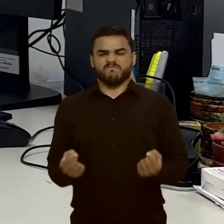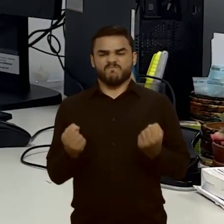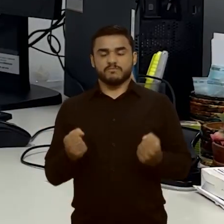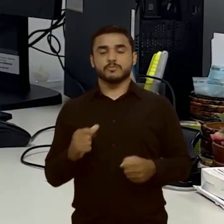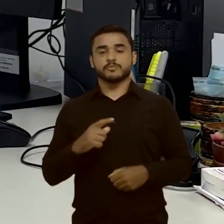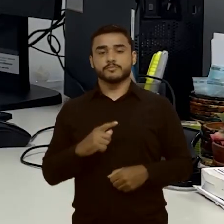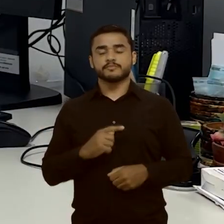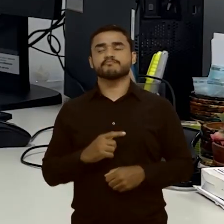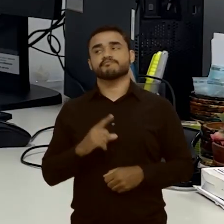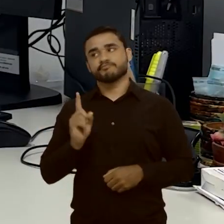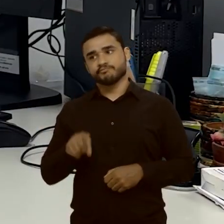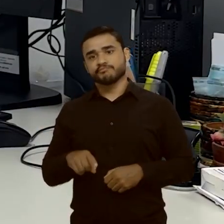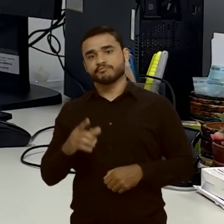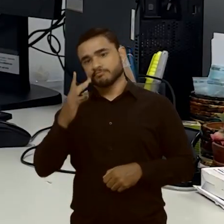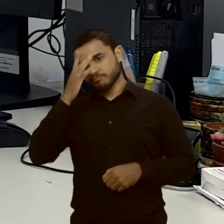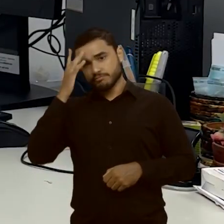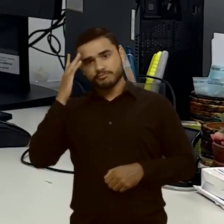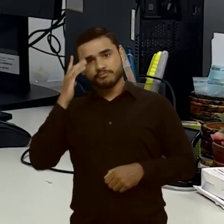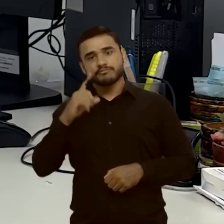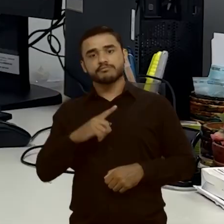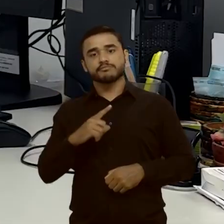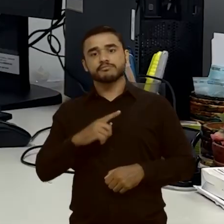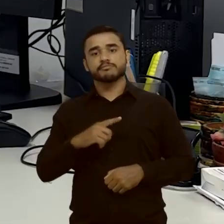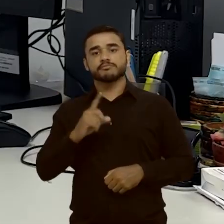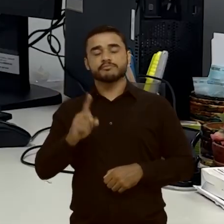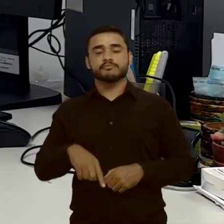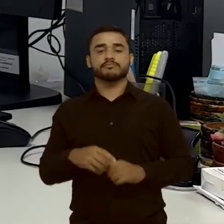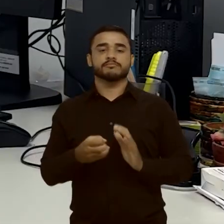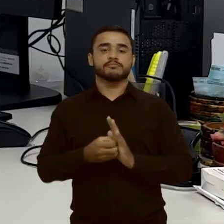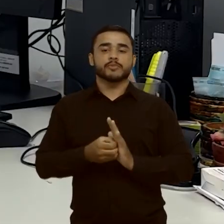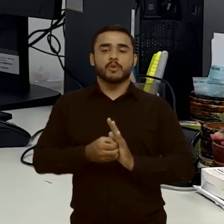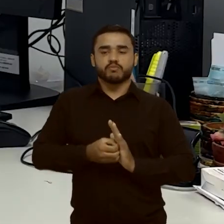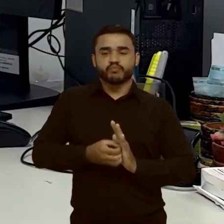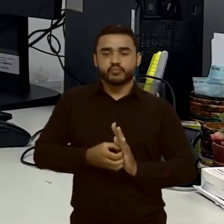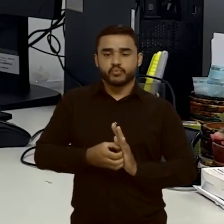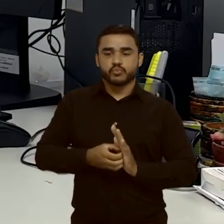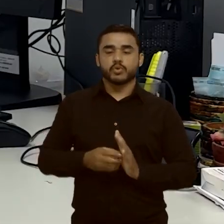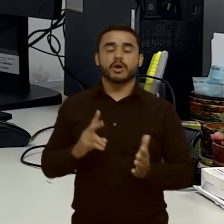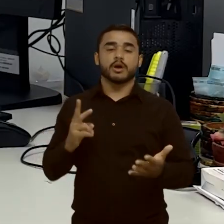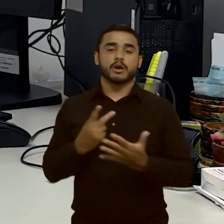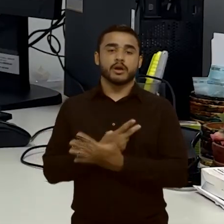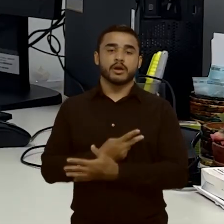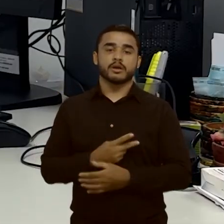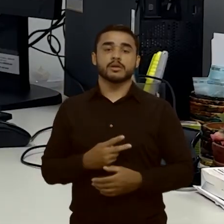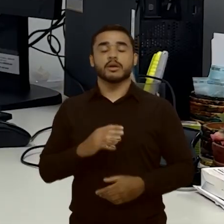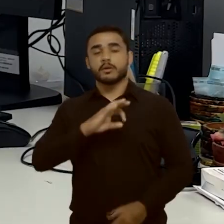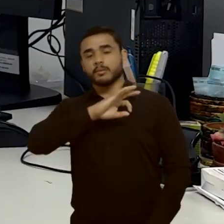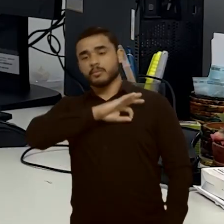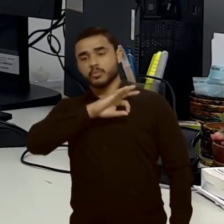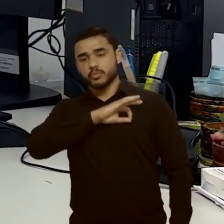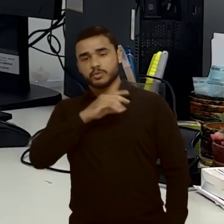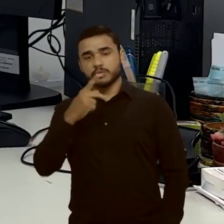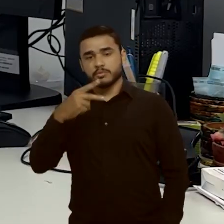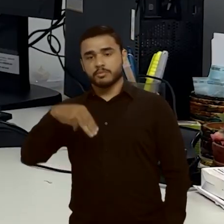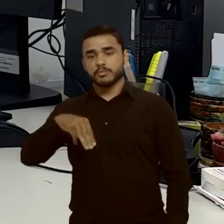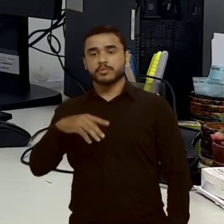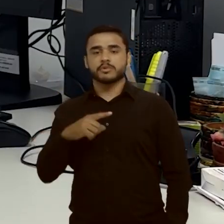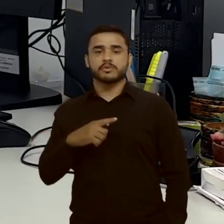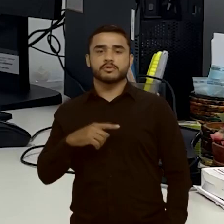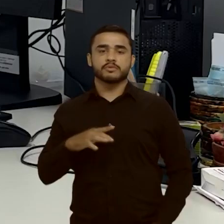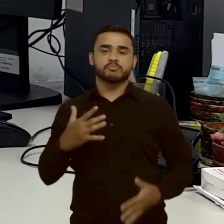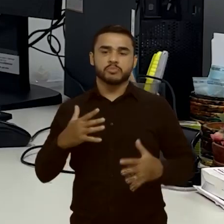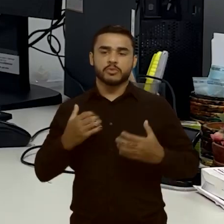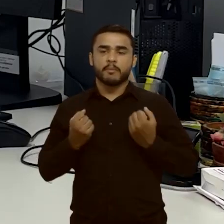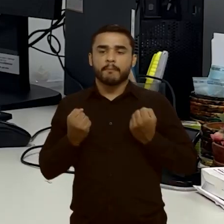que a gente percebe que aparecem mais no consultório. Por exemplo, policial militar, que às vezes trabalha com 20, 30